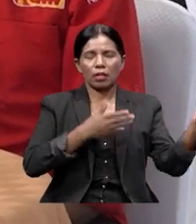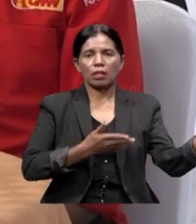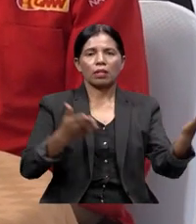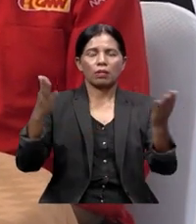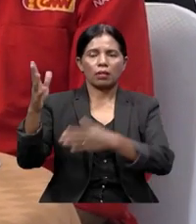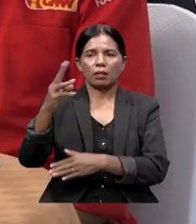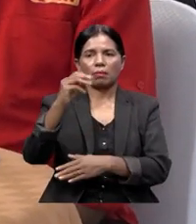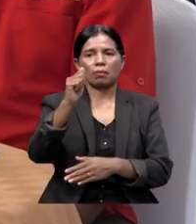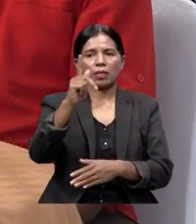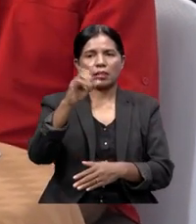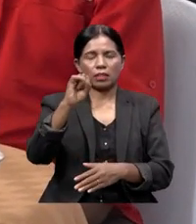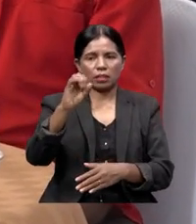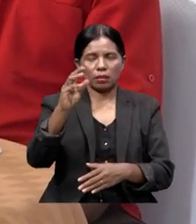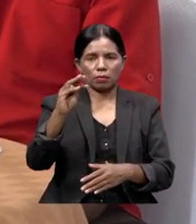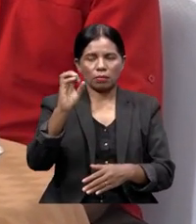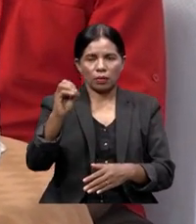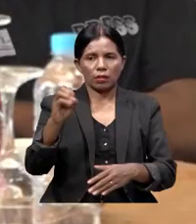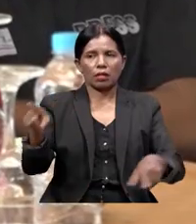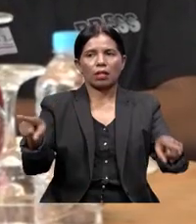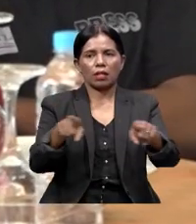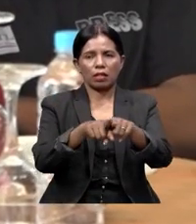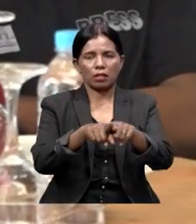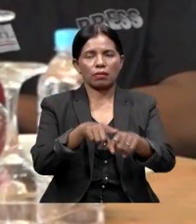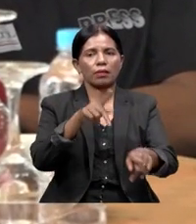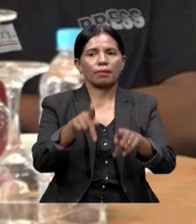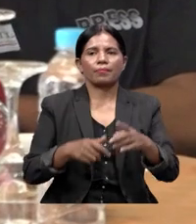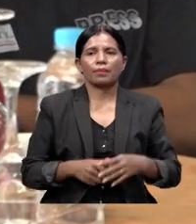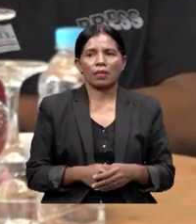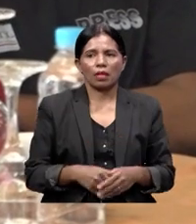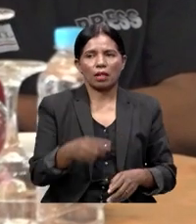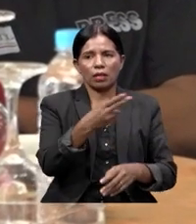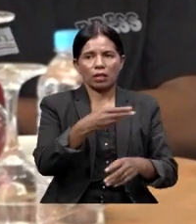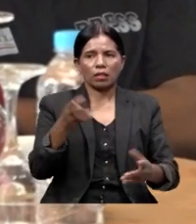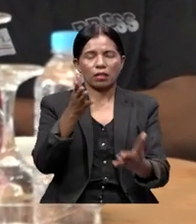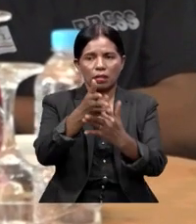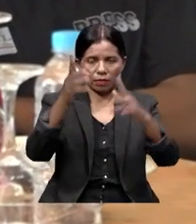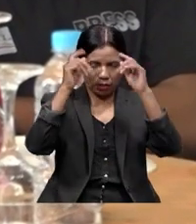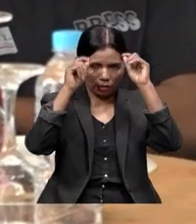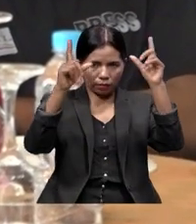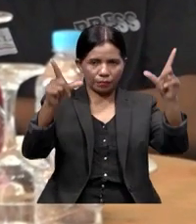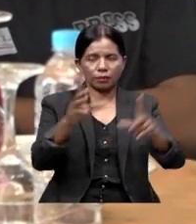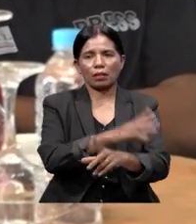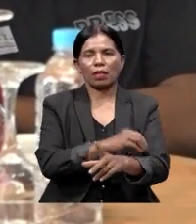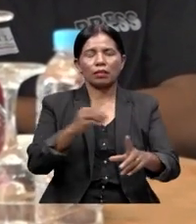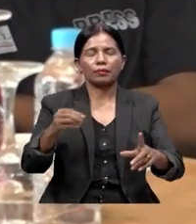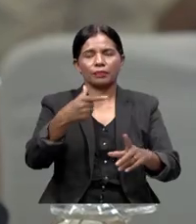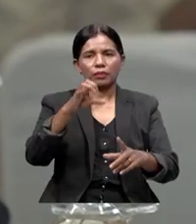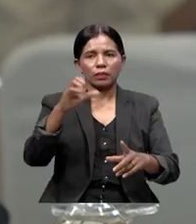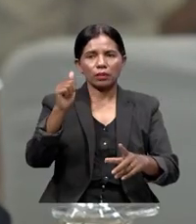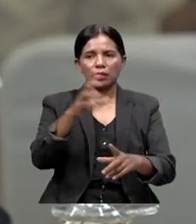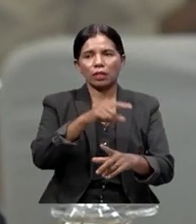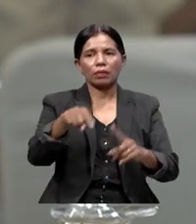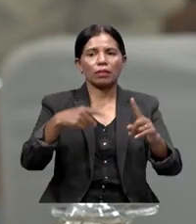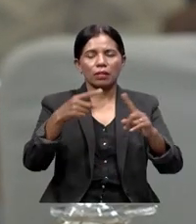mãe. No fim, sai de fala capitalista. Antes, Indonésia invade Timor-Leste, acontece guerra civil, também